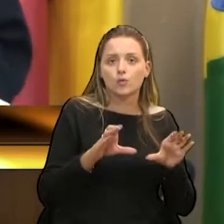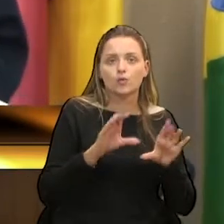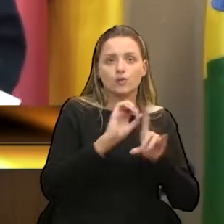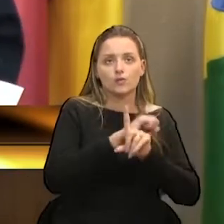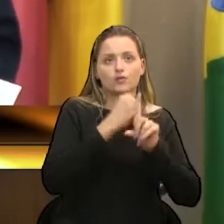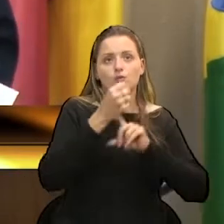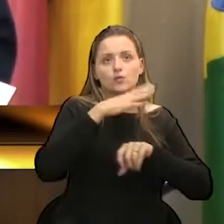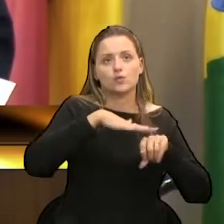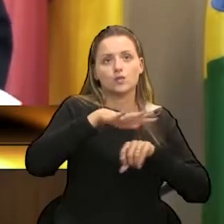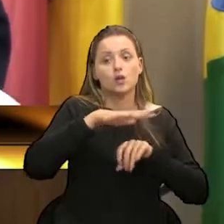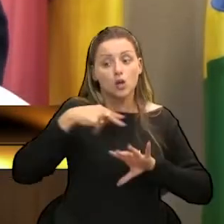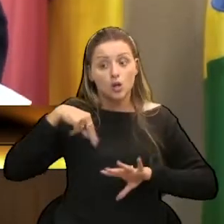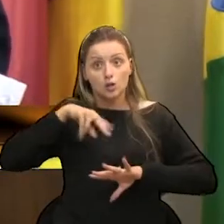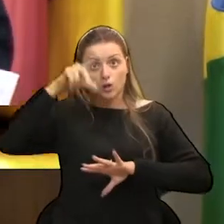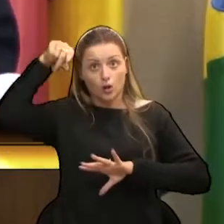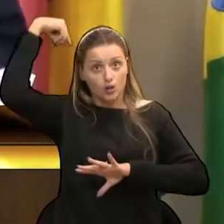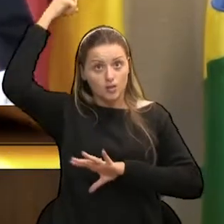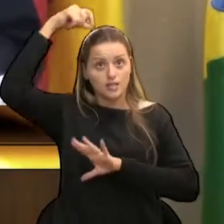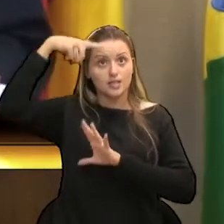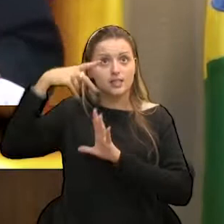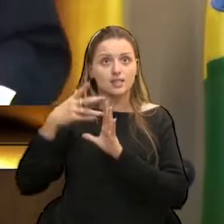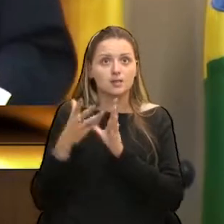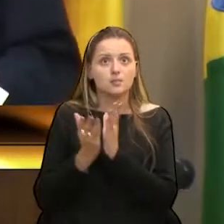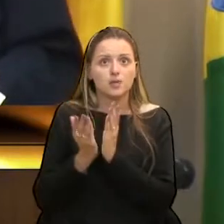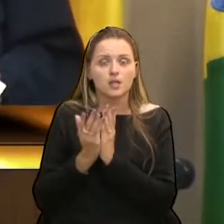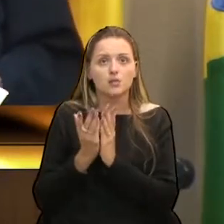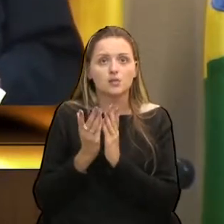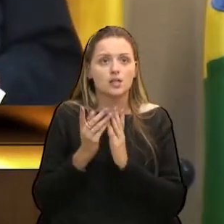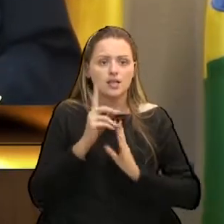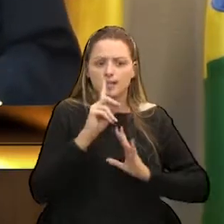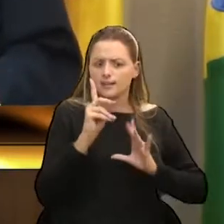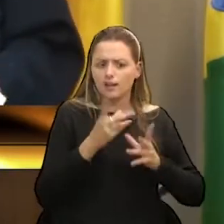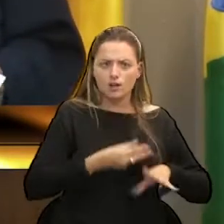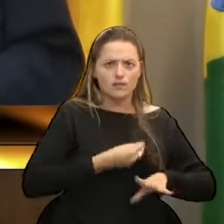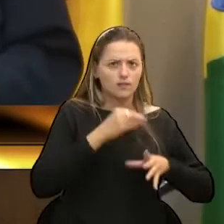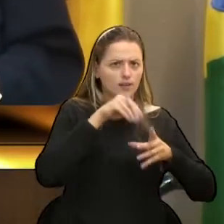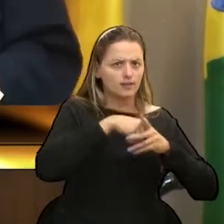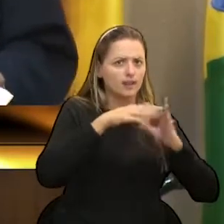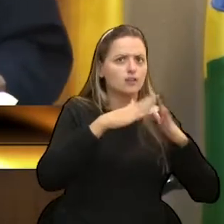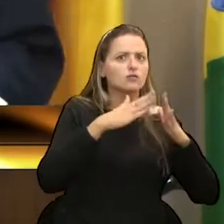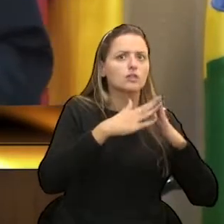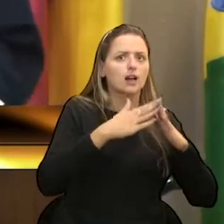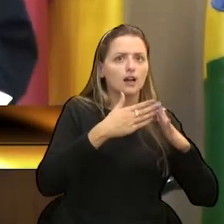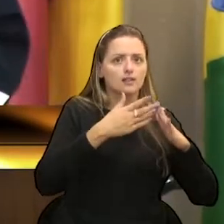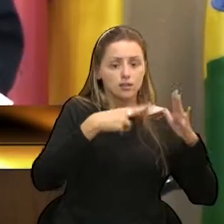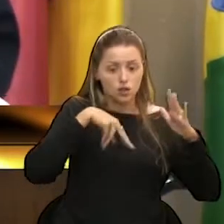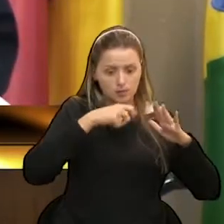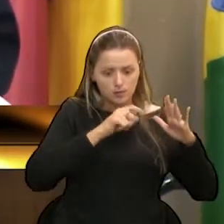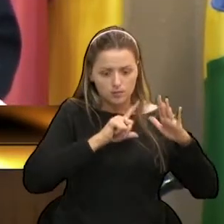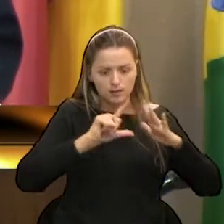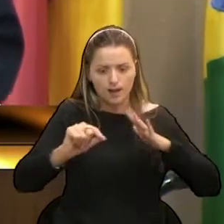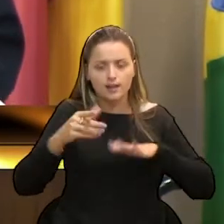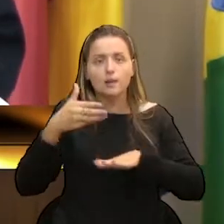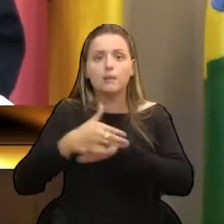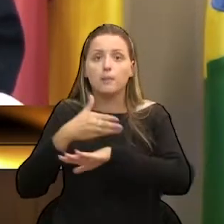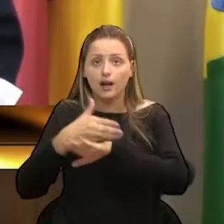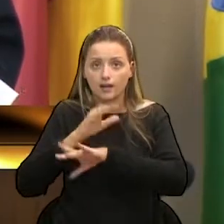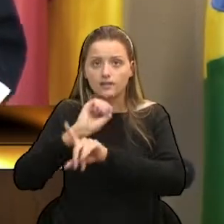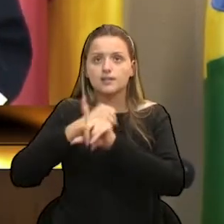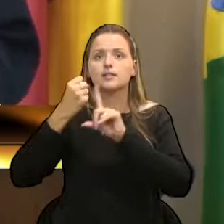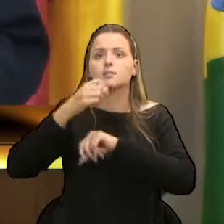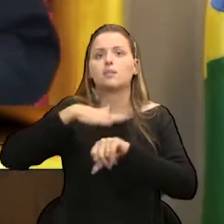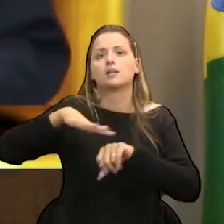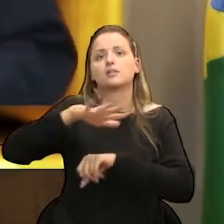fica o convite, saiamos dos nossos castelos e integramos de fato a sociedade.